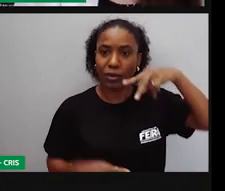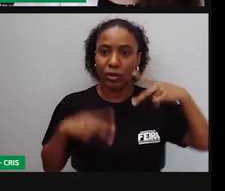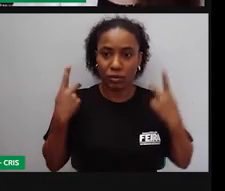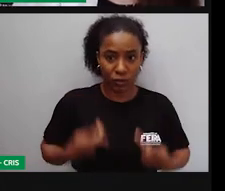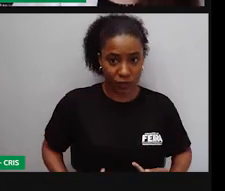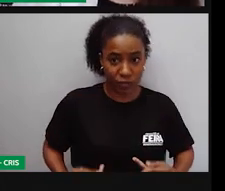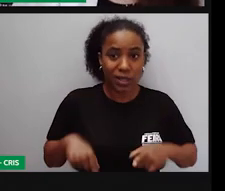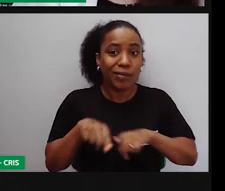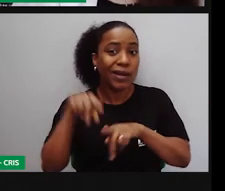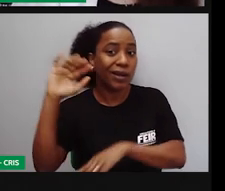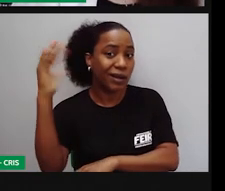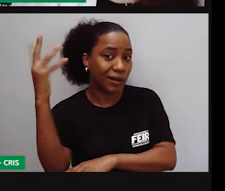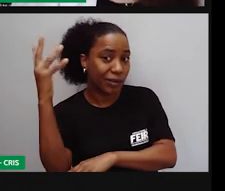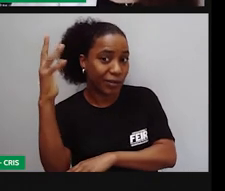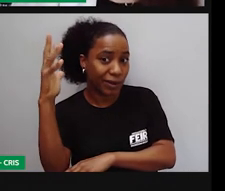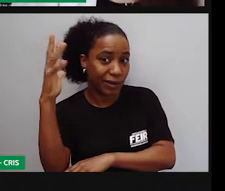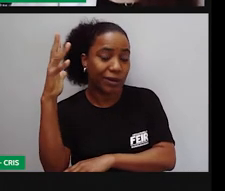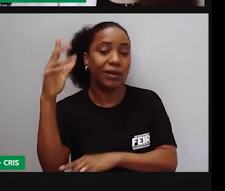os animais também.